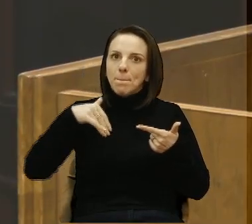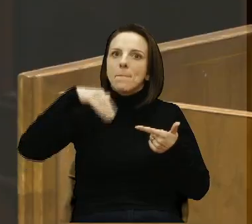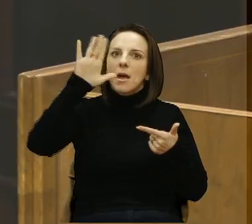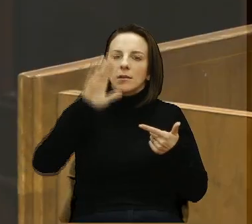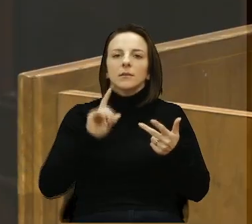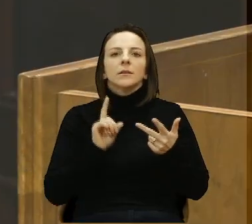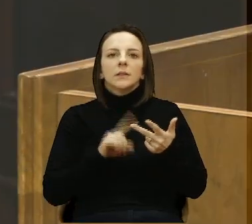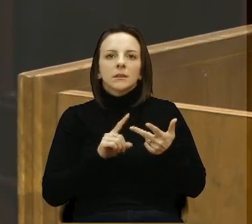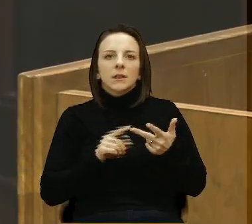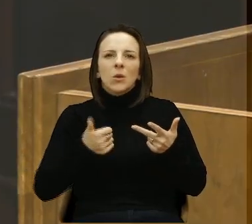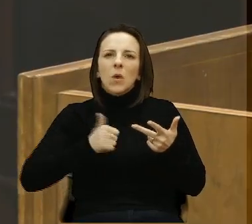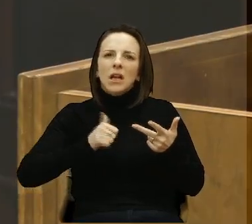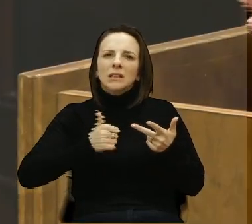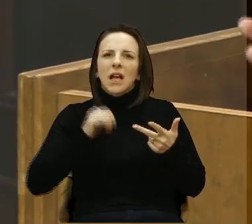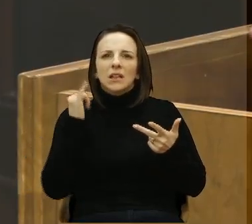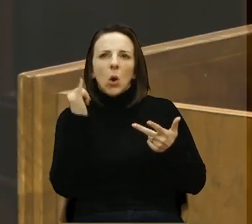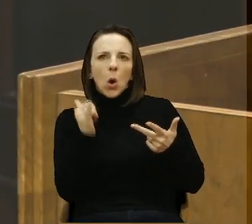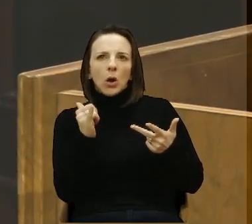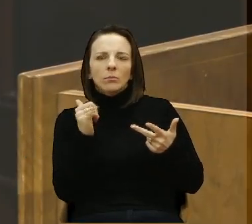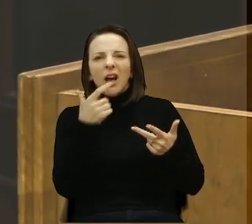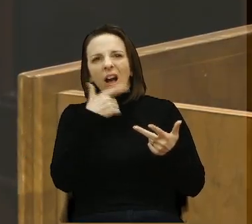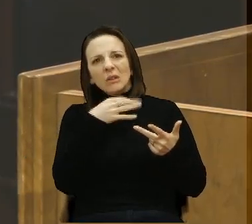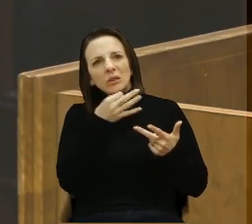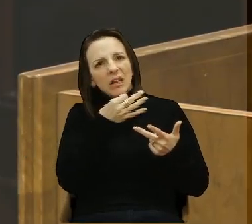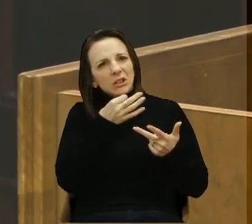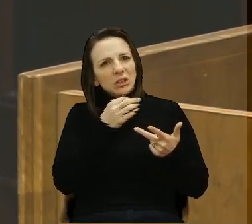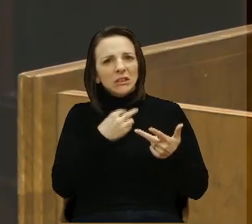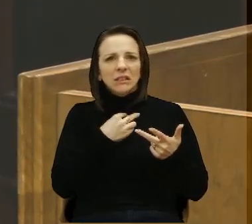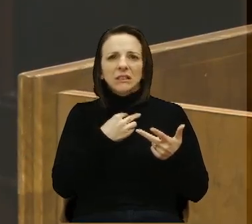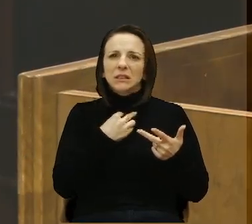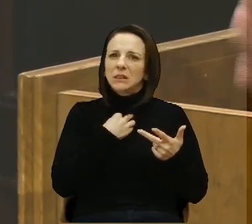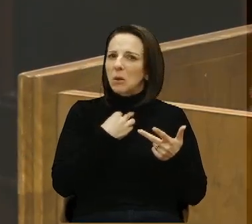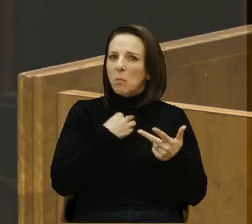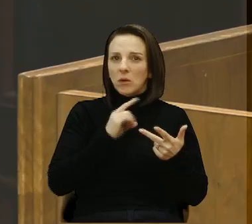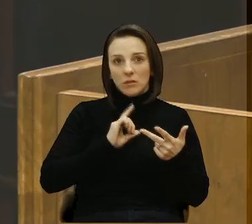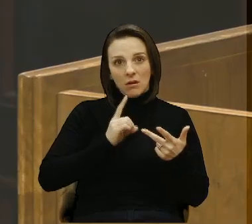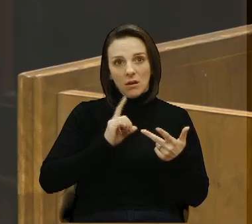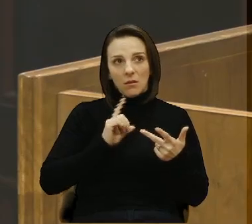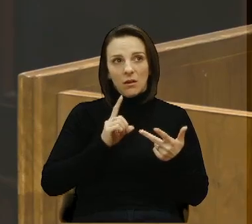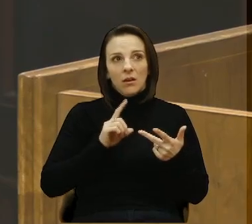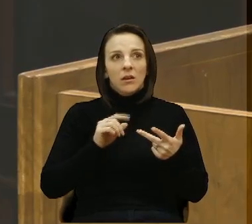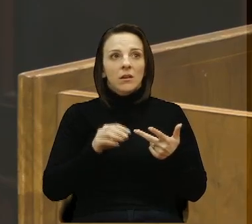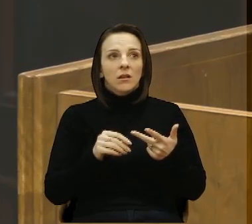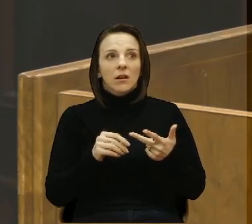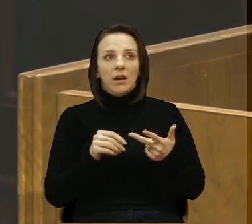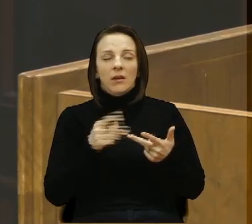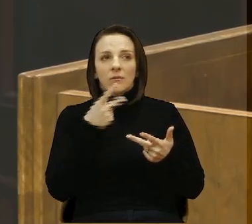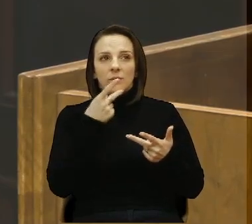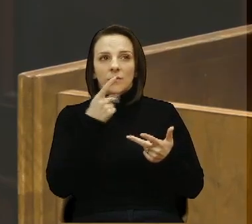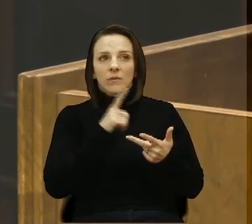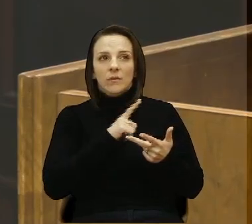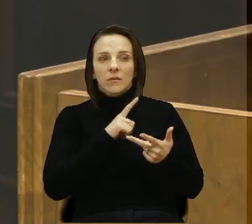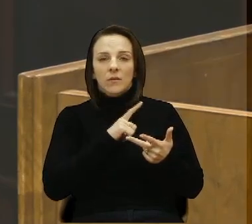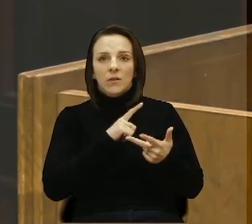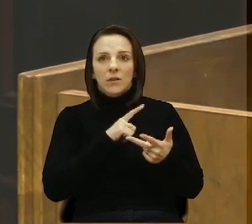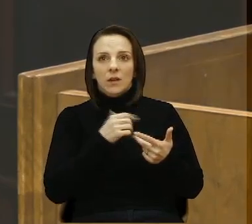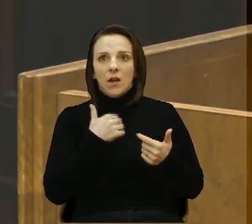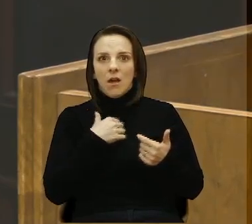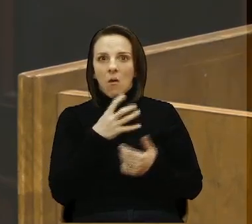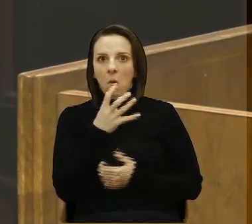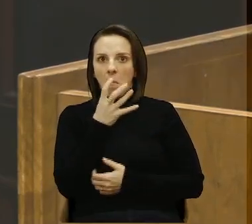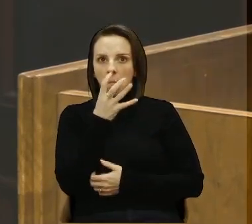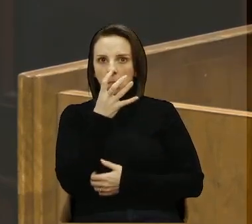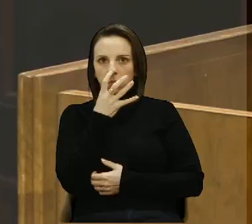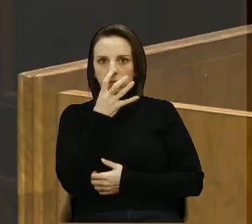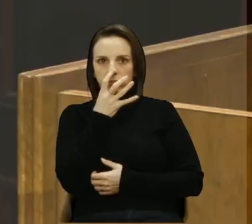de ônibus, eu acho que Caxias do Sul não pode se queixar, porque eu andei em outras cidades e eu fiquei apavorado. Fiquei